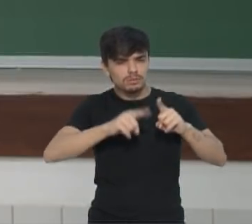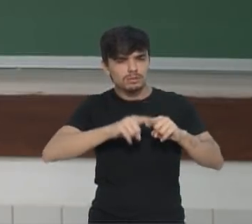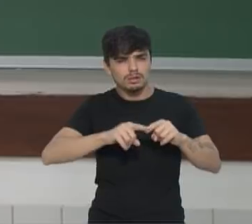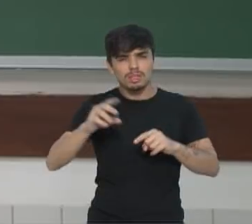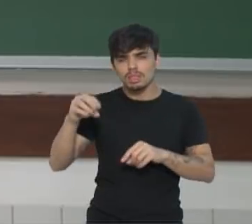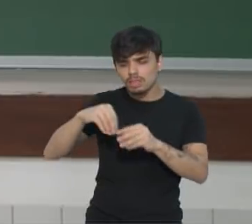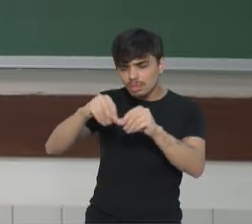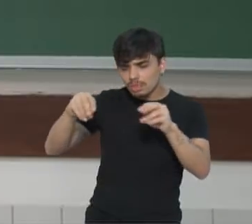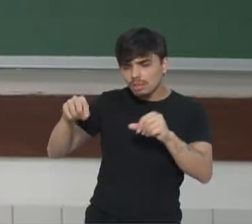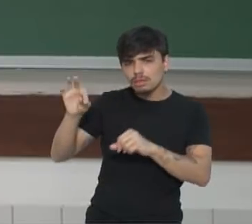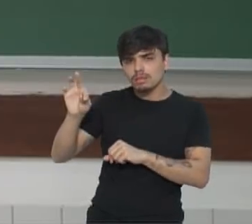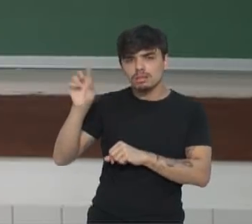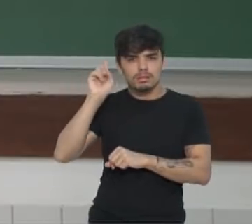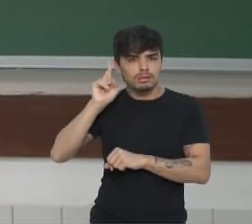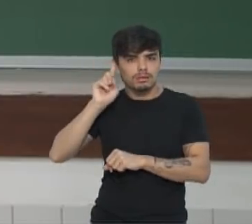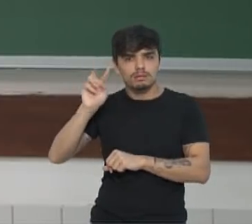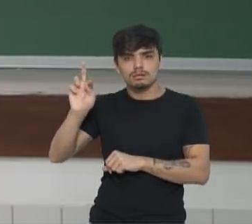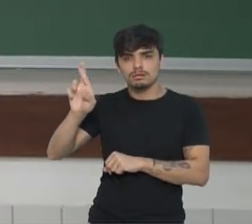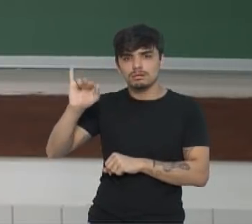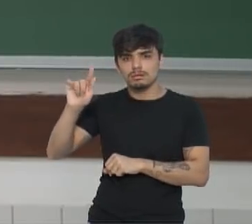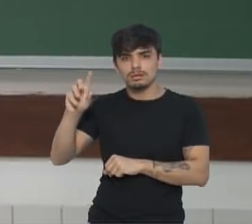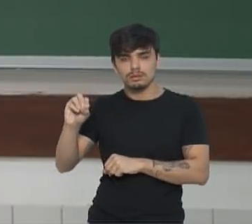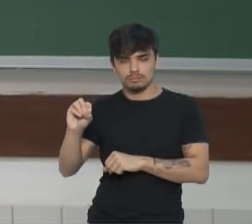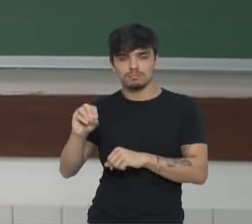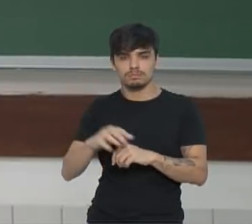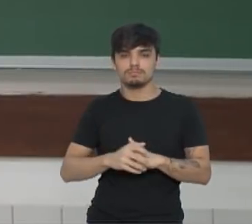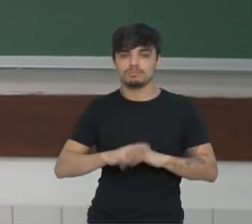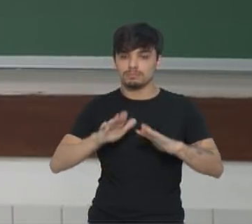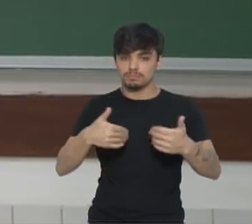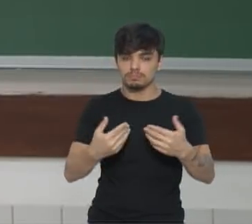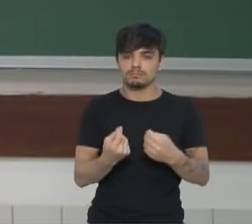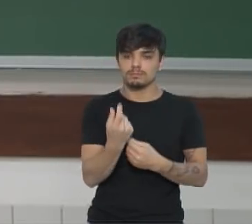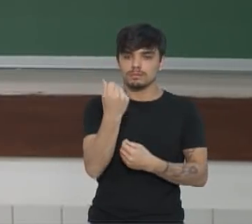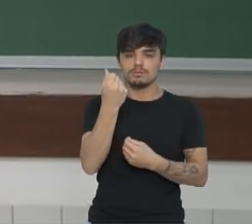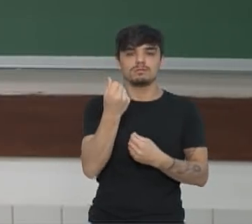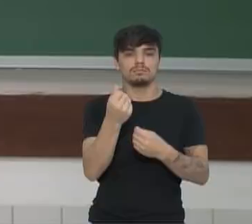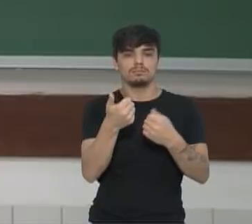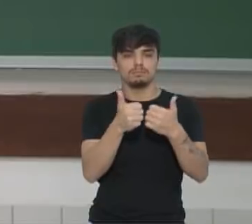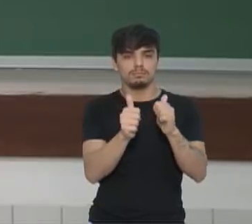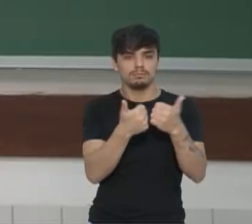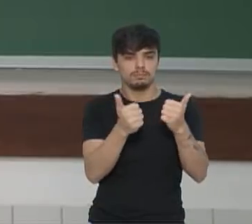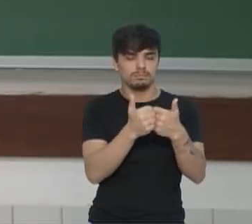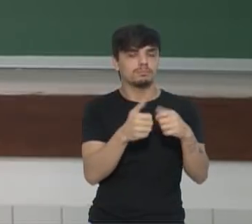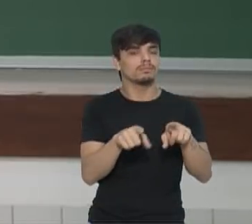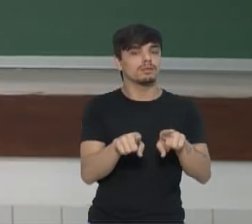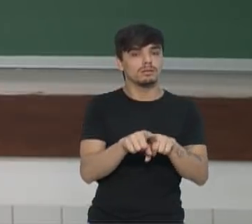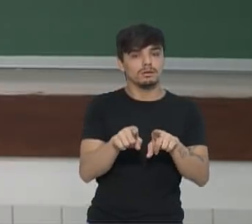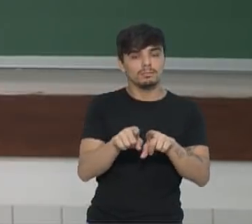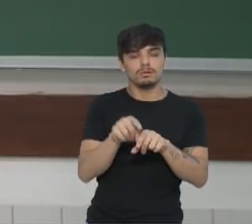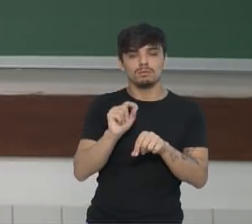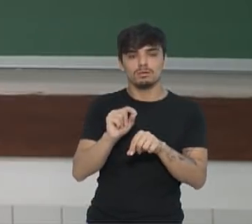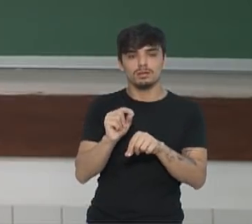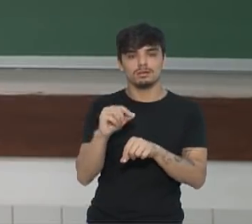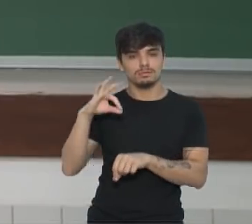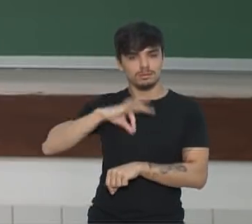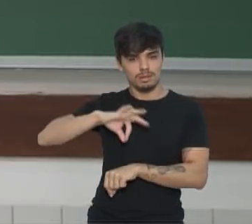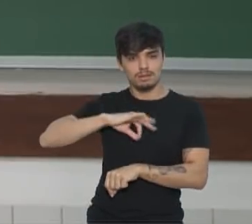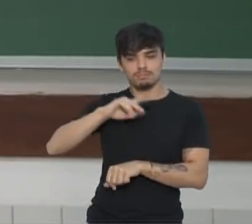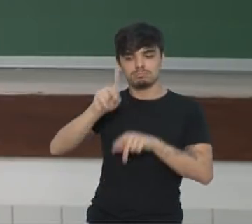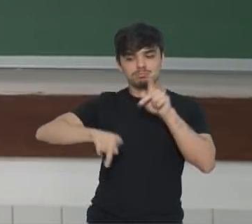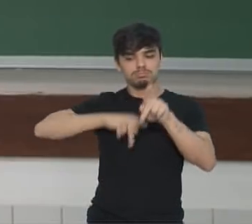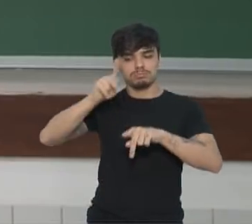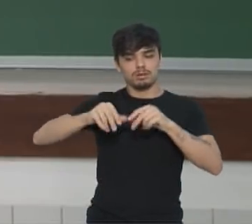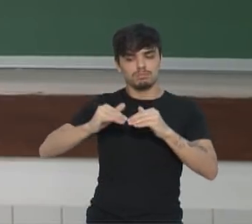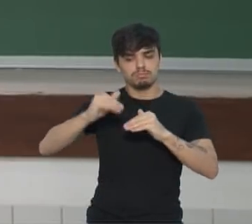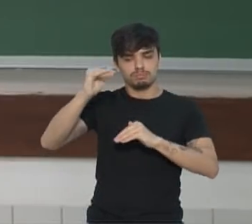o povo gostou, segurou o preço. E vão aumentar os salários das pessoas. Até agora, tudo ótimo, o povão